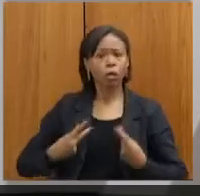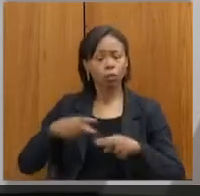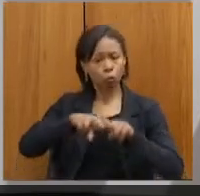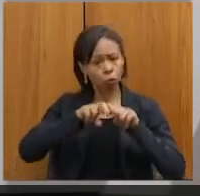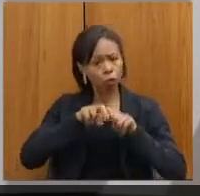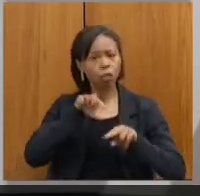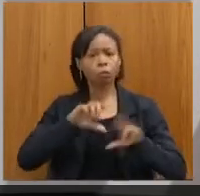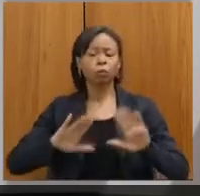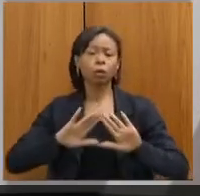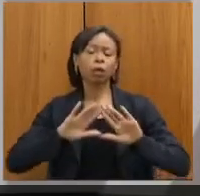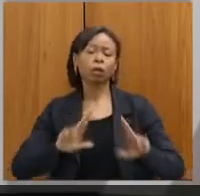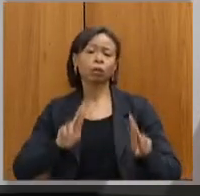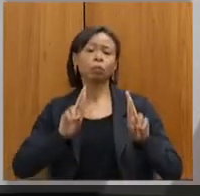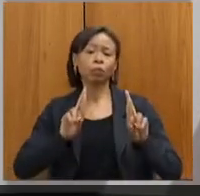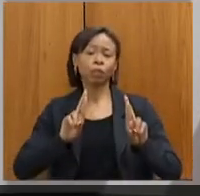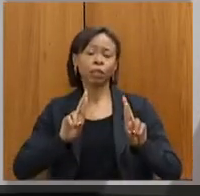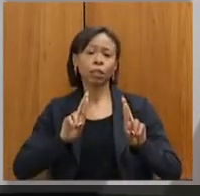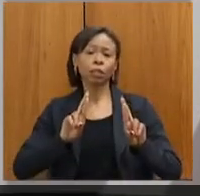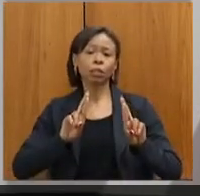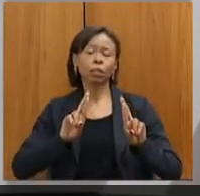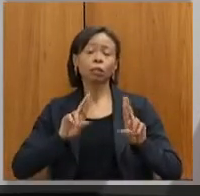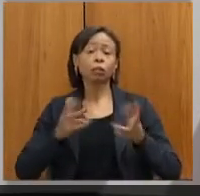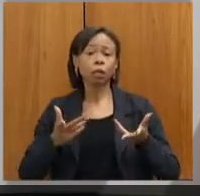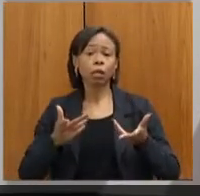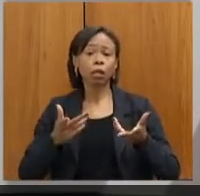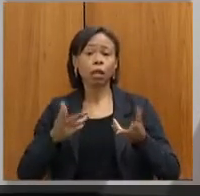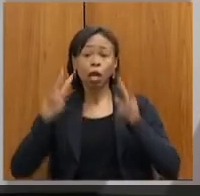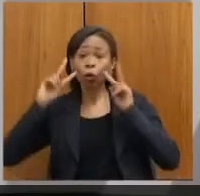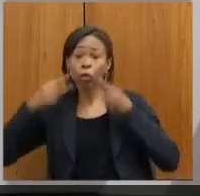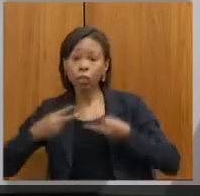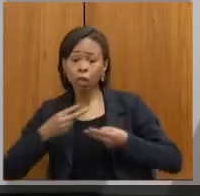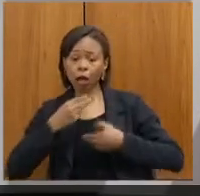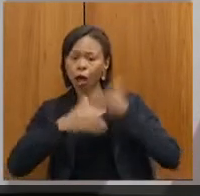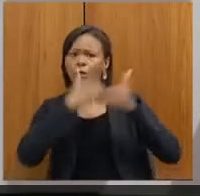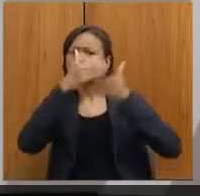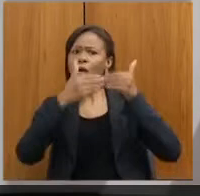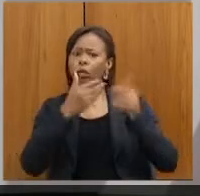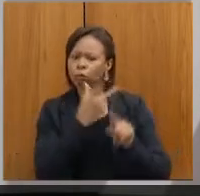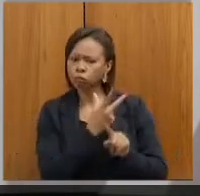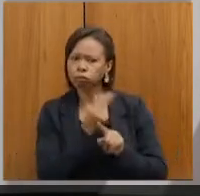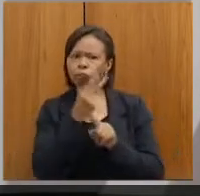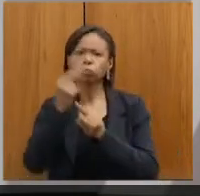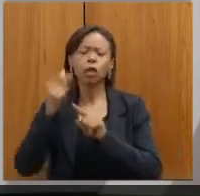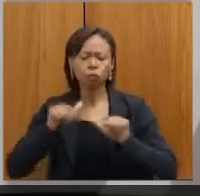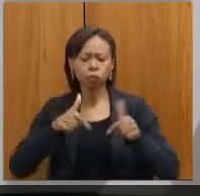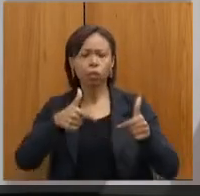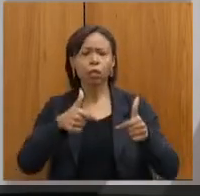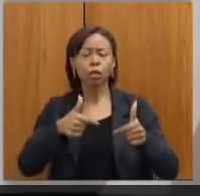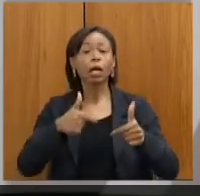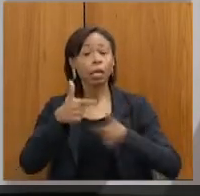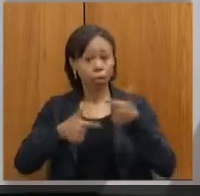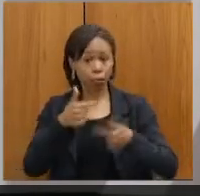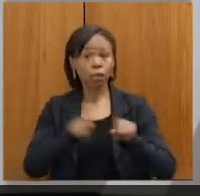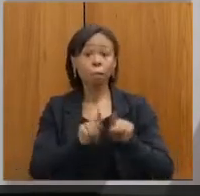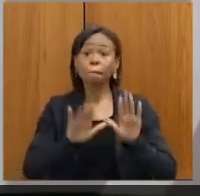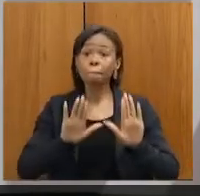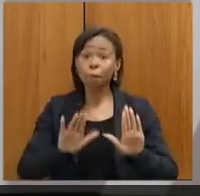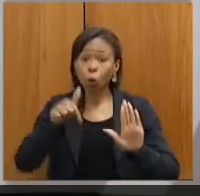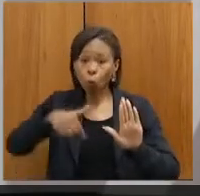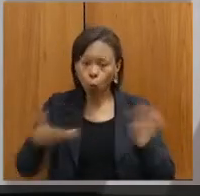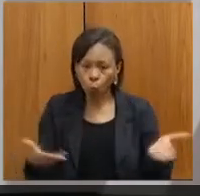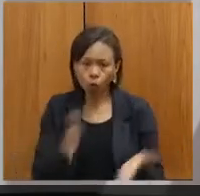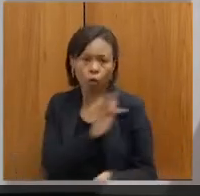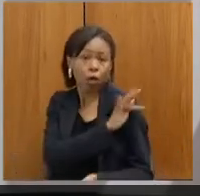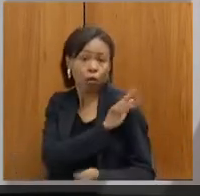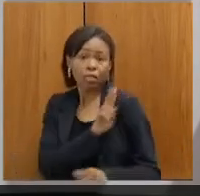papel reconhecer ações avanços é um trabalho também agora este em especial de fiscalizar